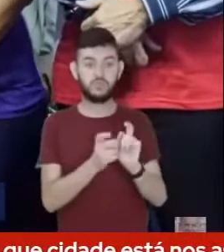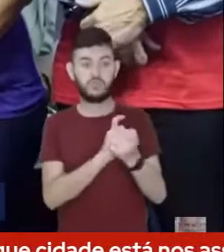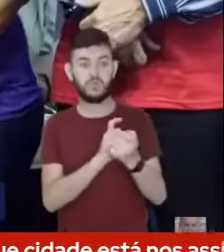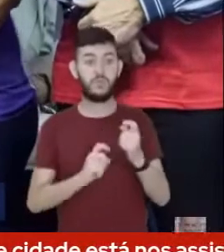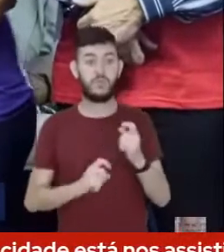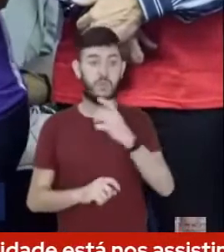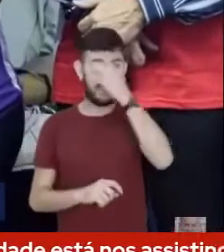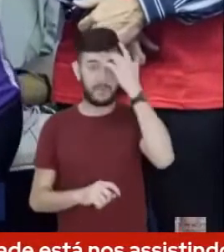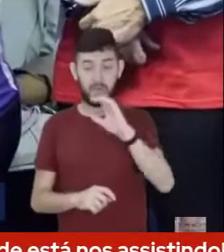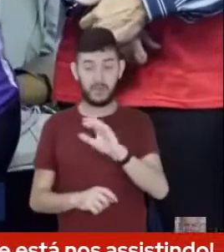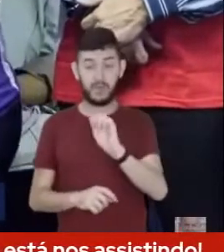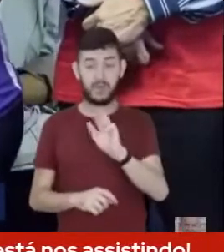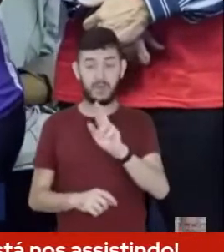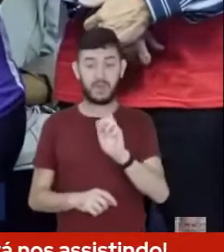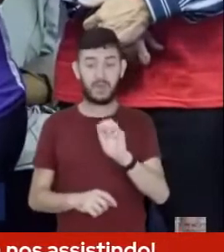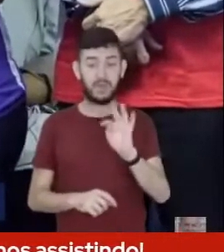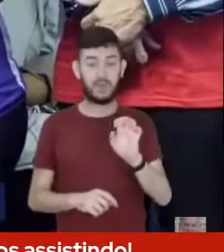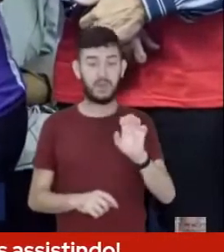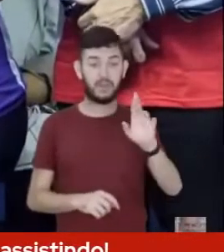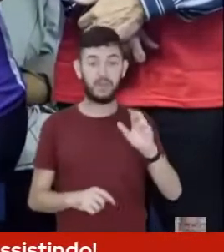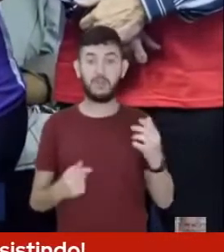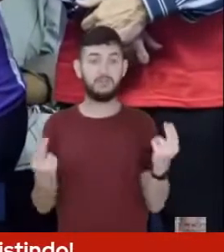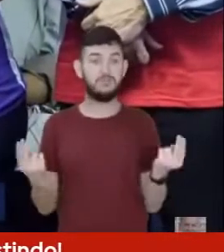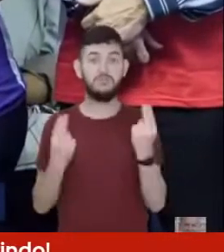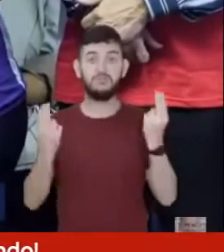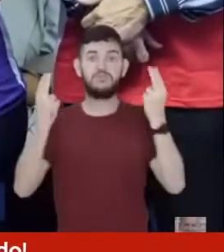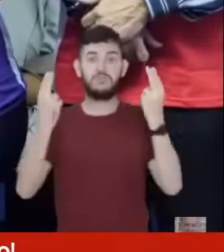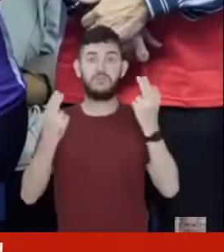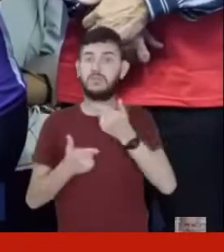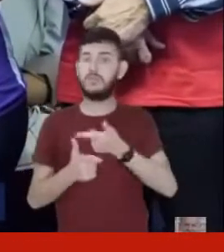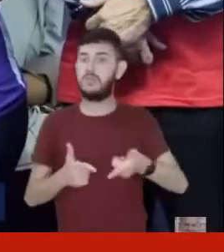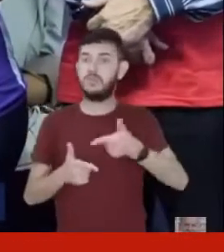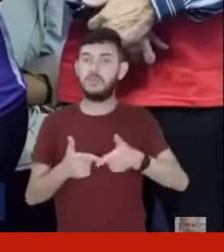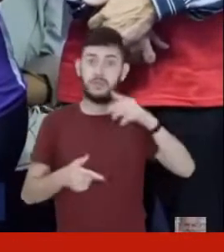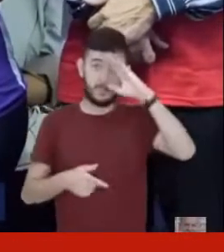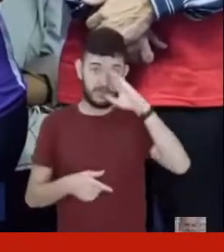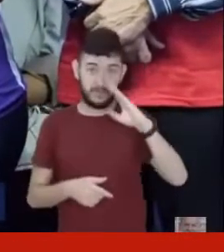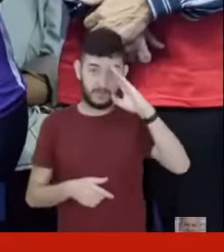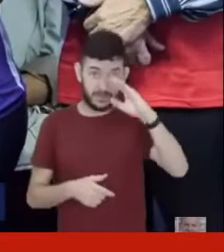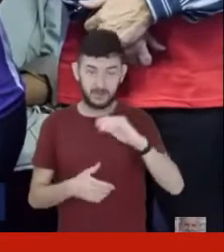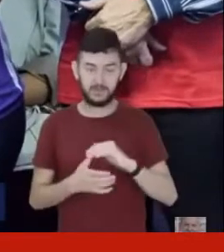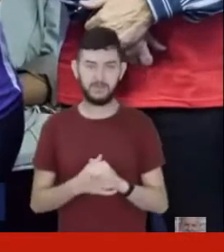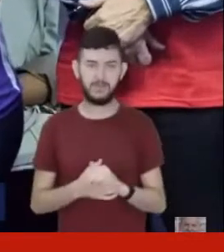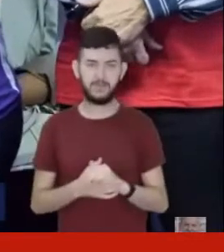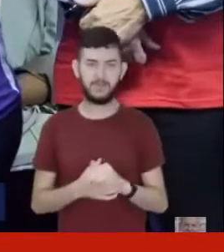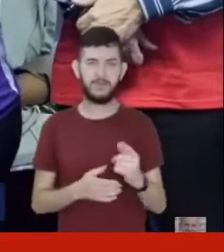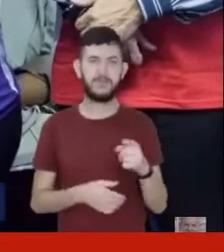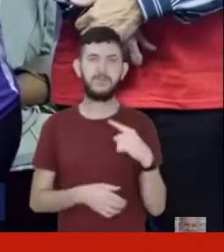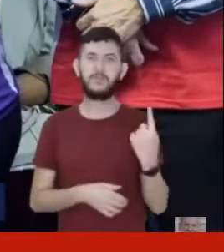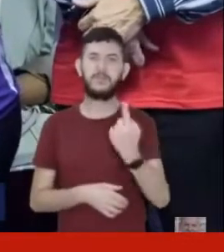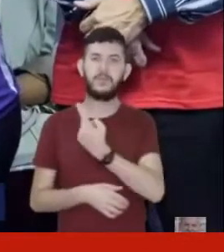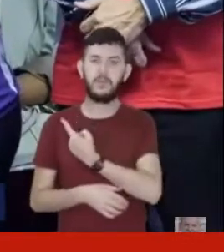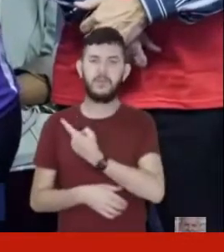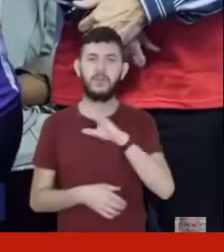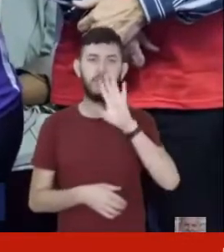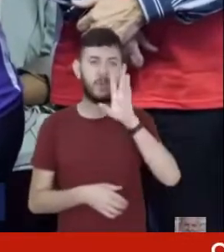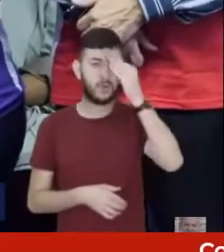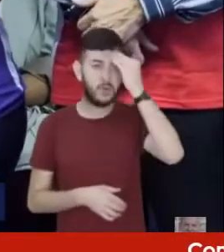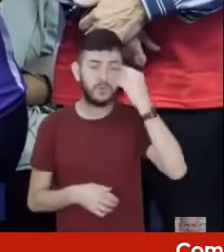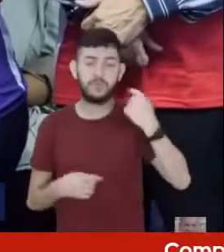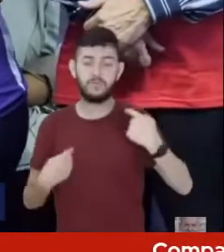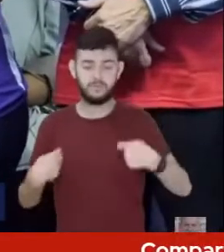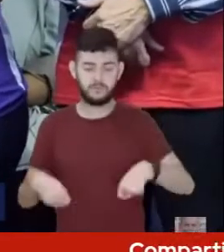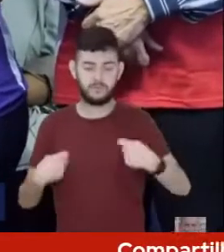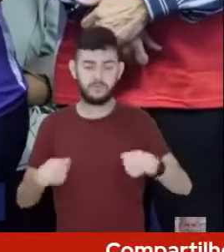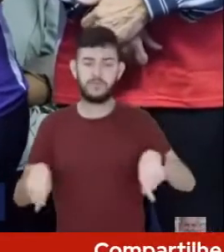problema. É preciso que todos nós tenhamos a compreensão que a destruição do